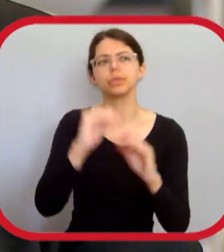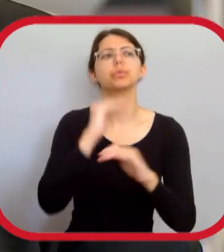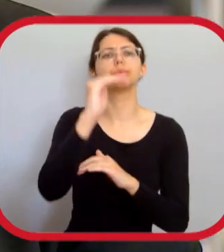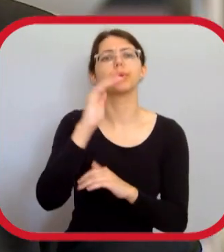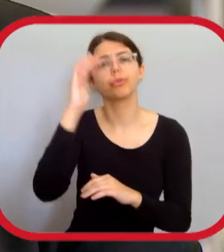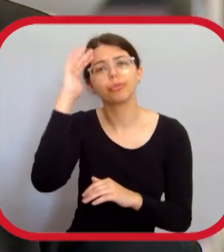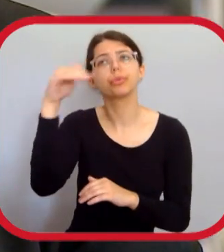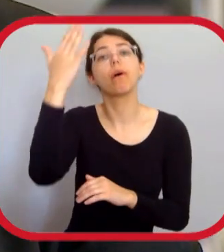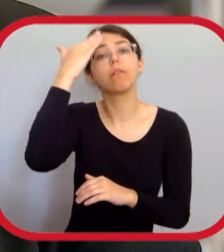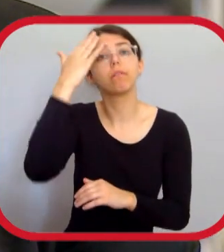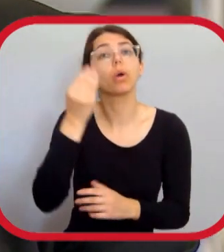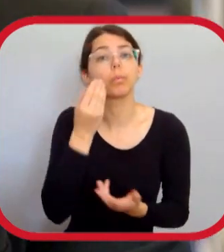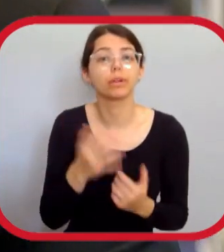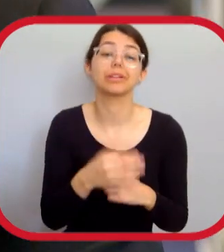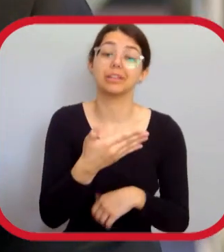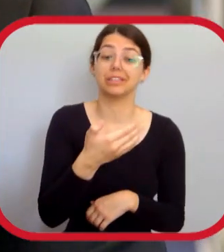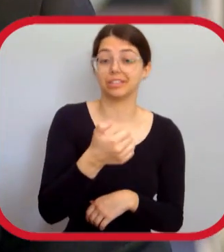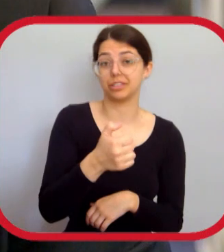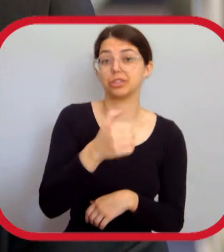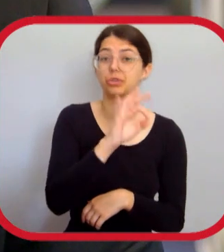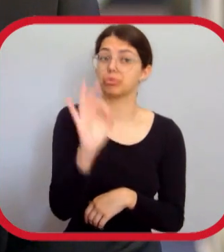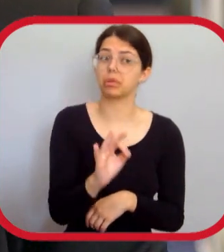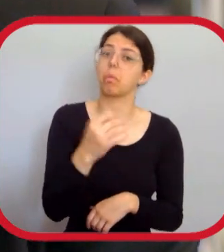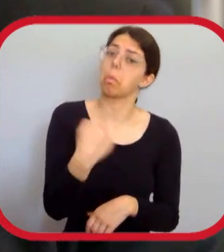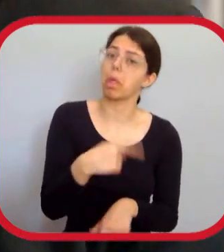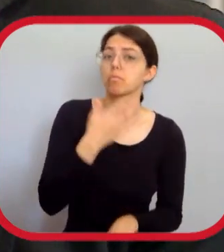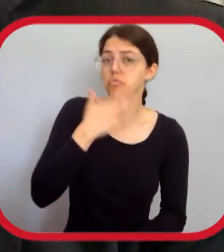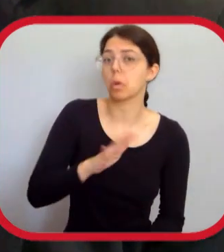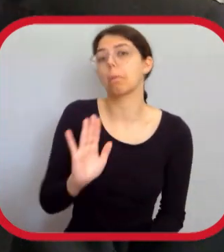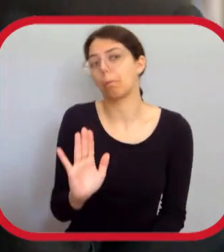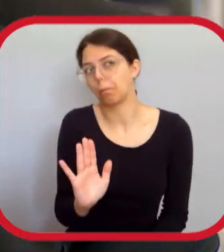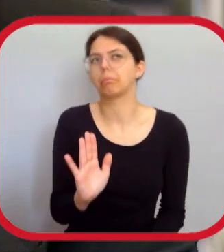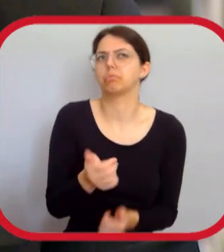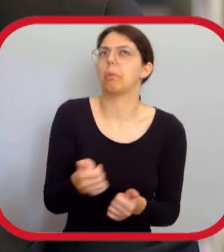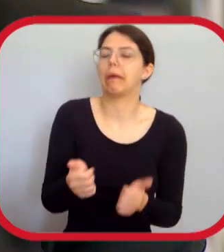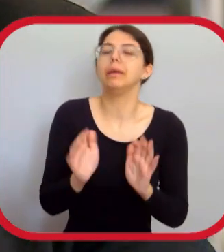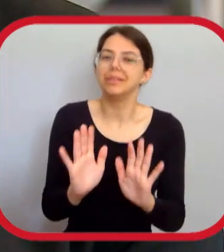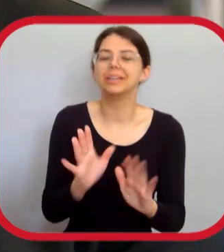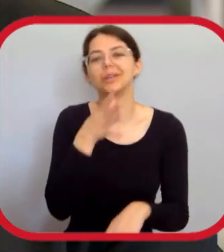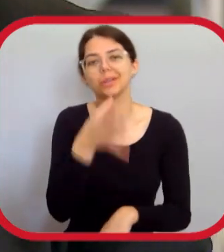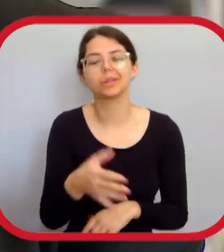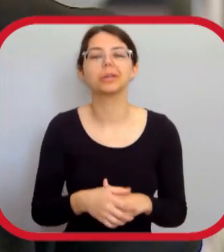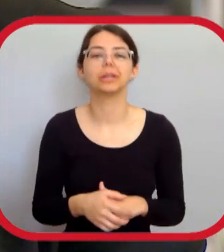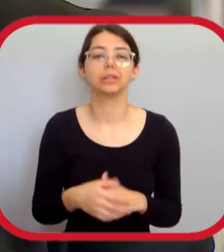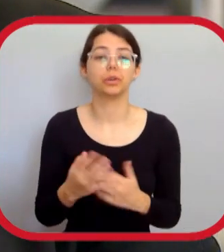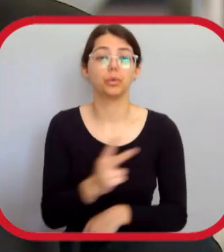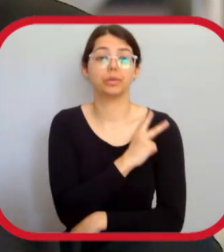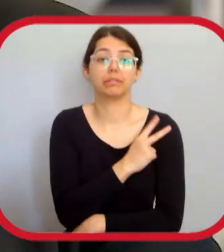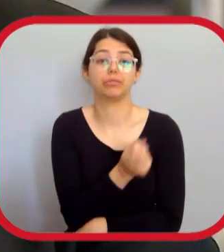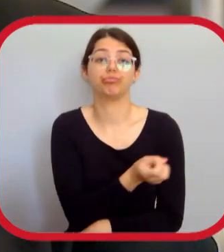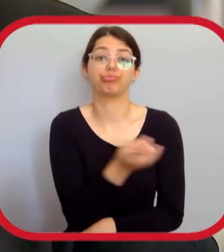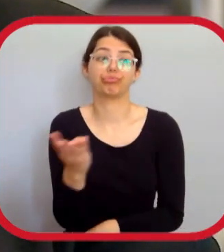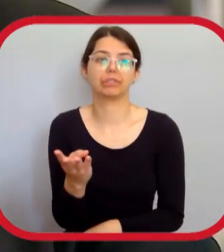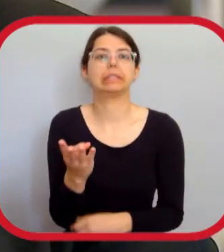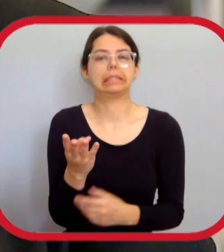o futuro do ensino superior? Bom, ainda temos os 75% restantes, portanto, à partida estará tudo bem. Eu diria que